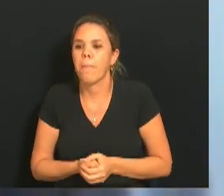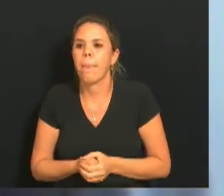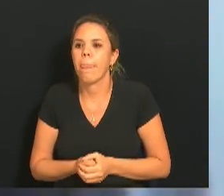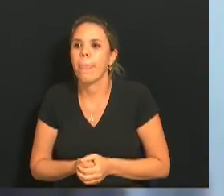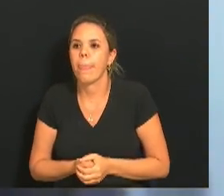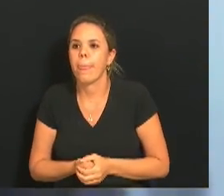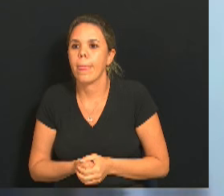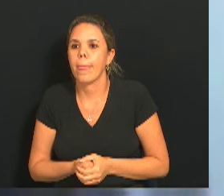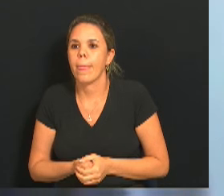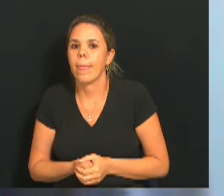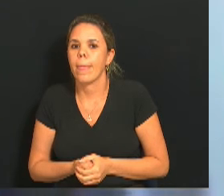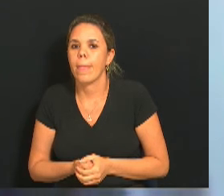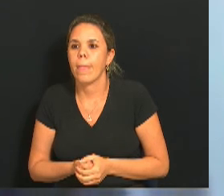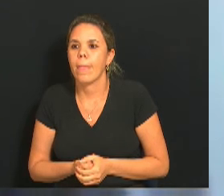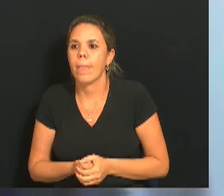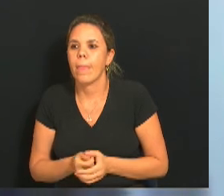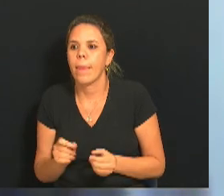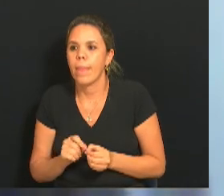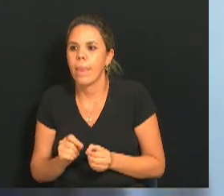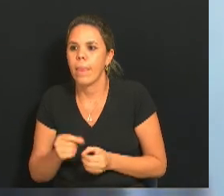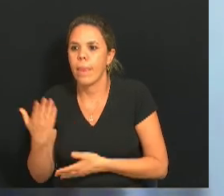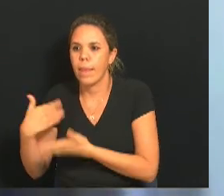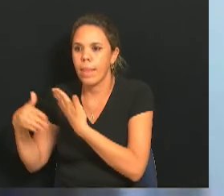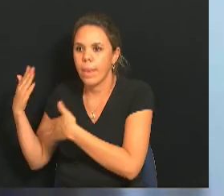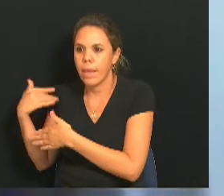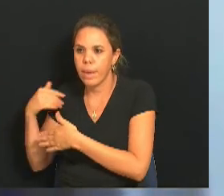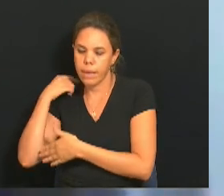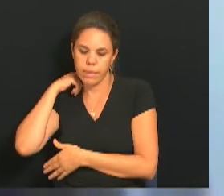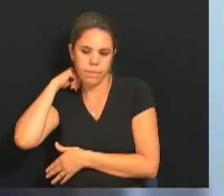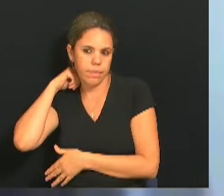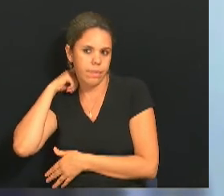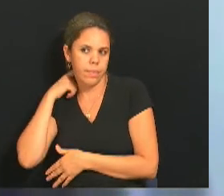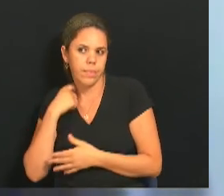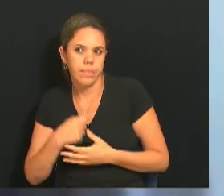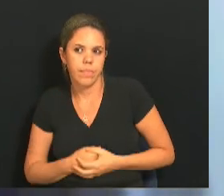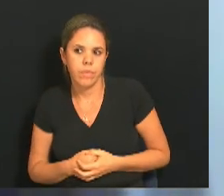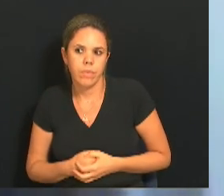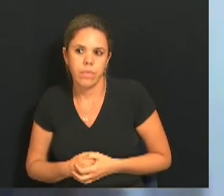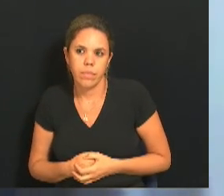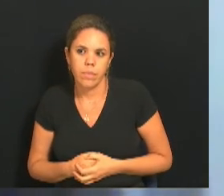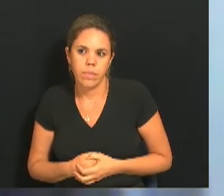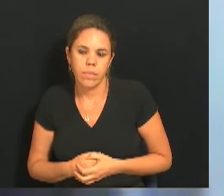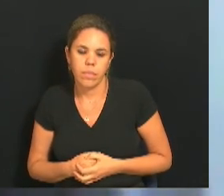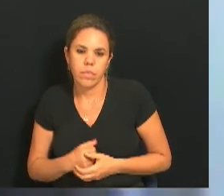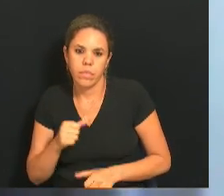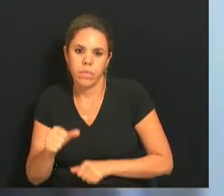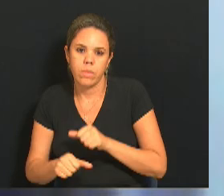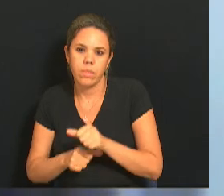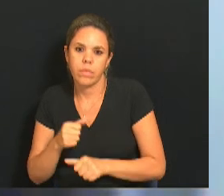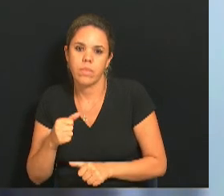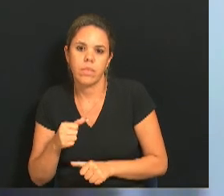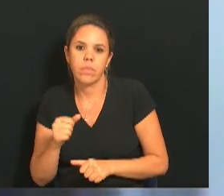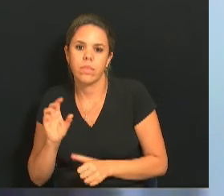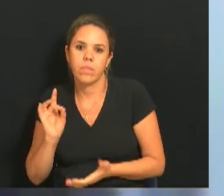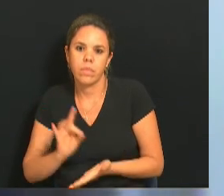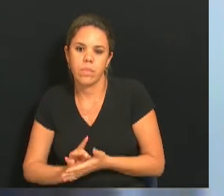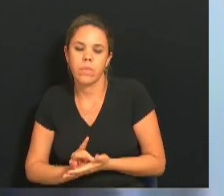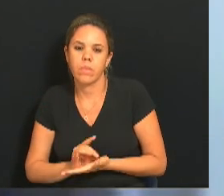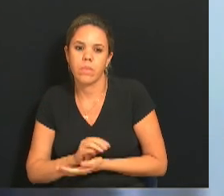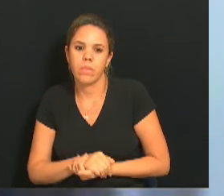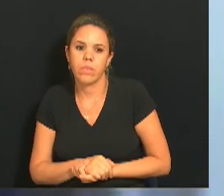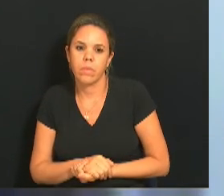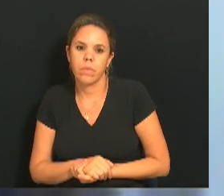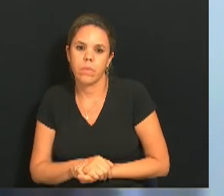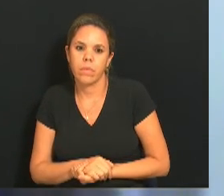Isso foi feito, inclusive, o acolhimento da própria equipe, porque isso gerou, de fato, uma